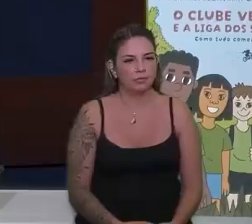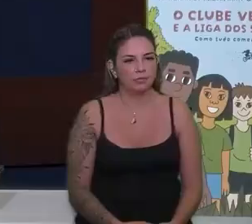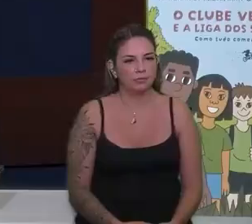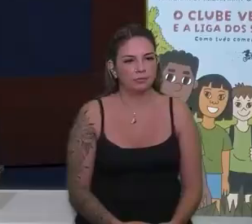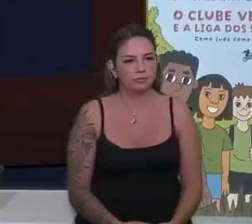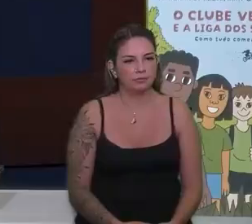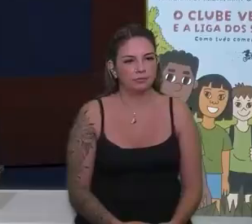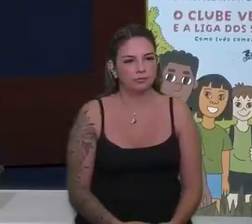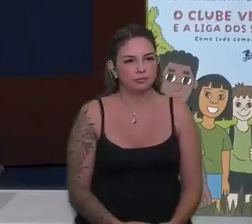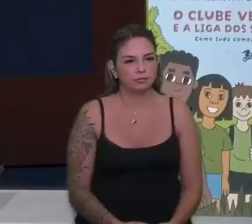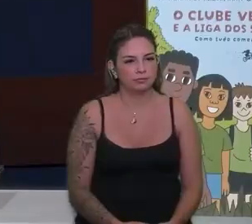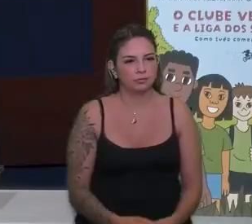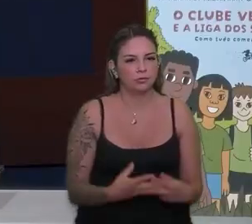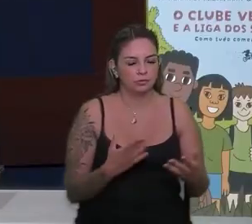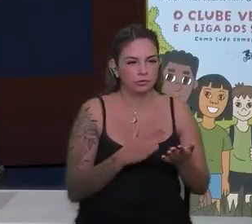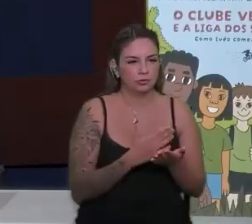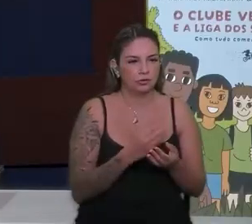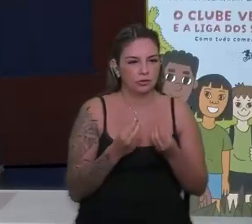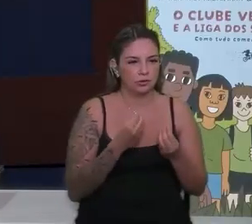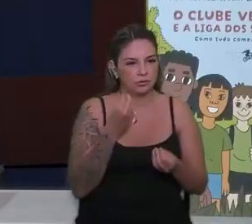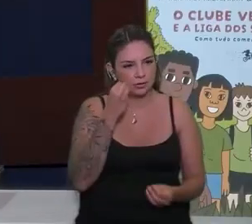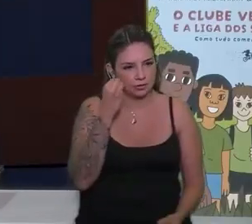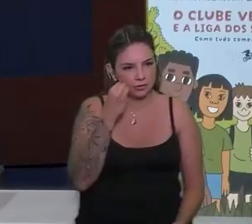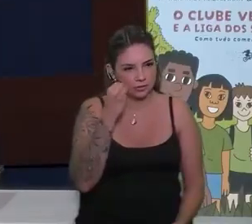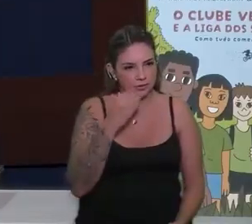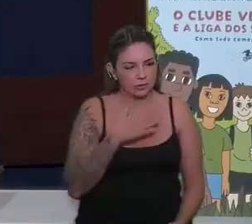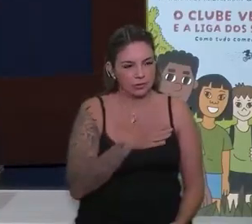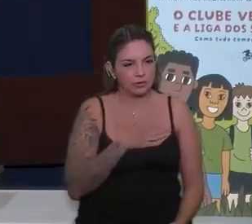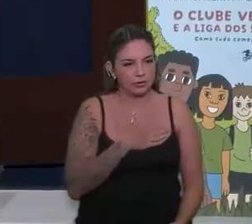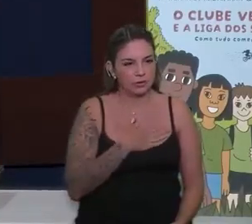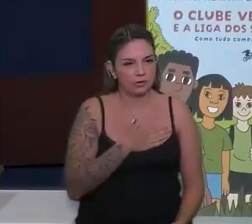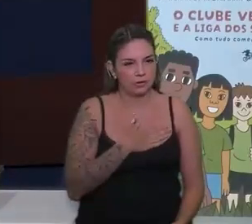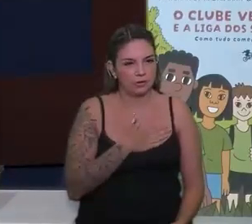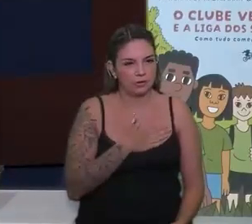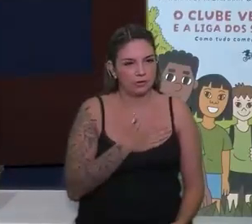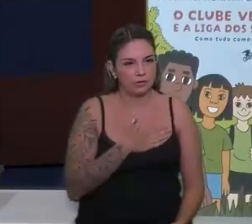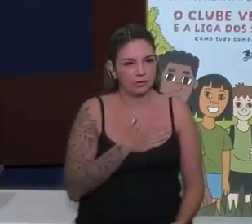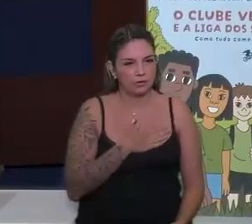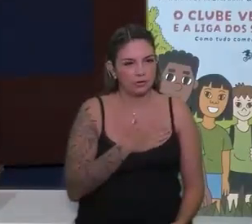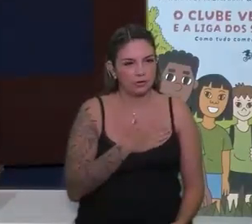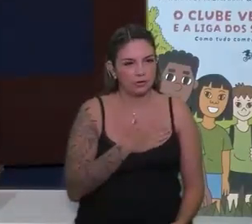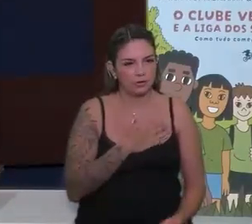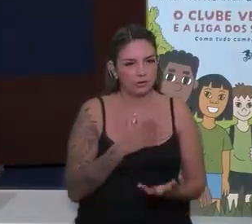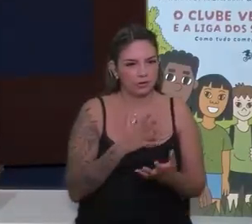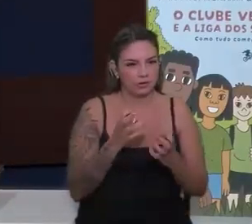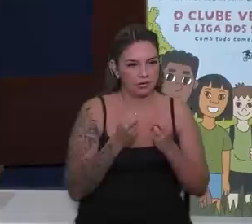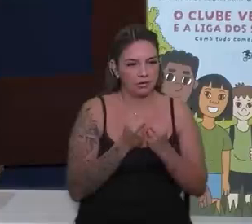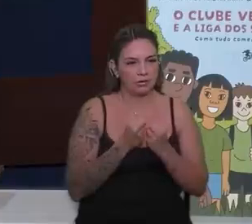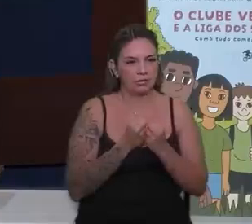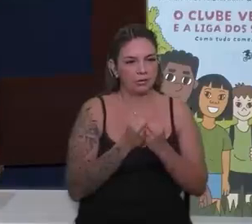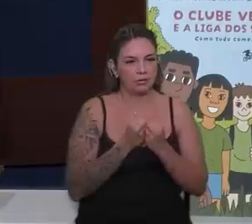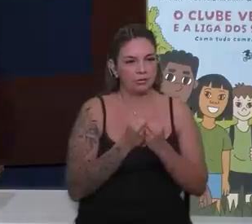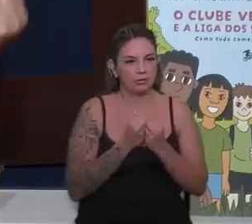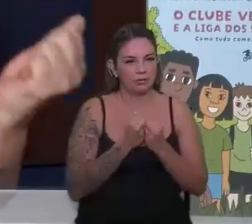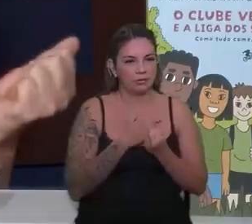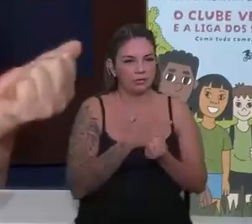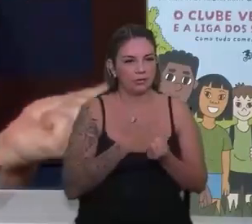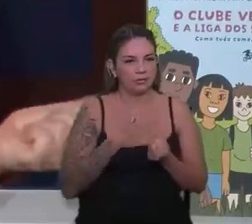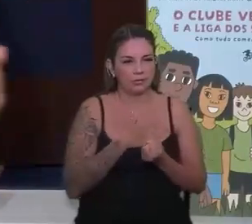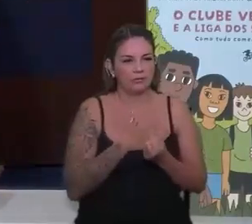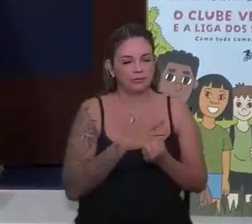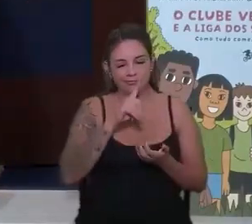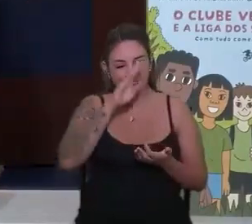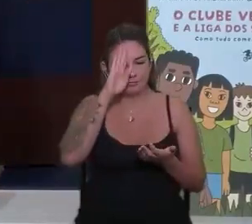isso, é oferecer o livro como uma experiência de prazer. Porque, gente, quando um livro captura a gente, É um